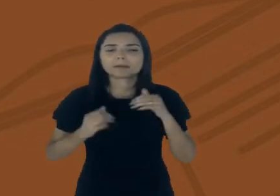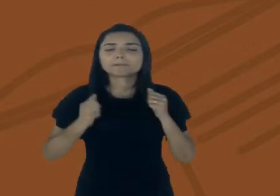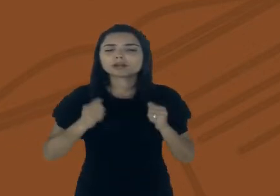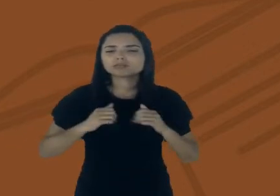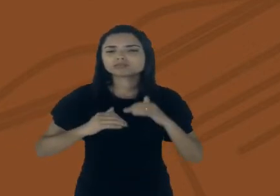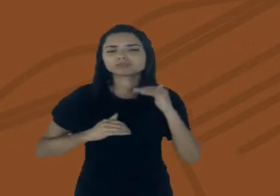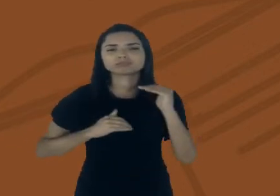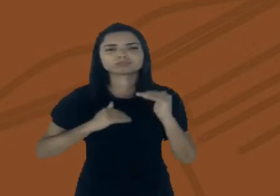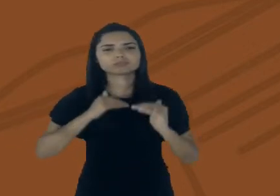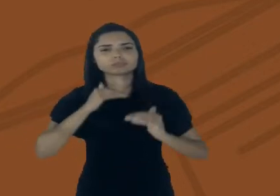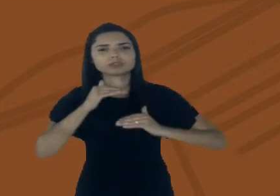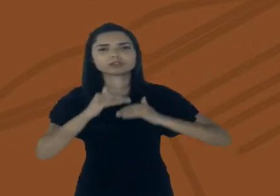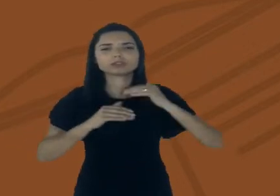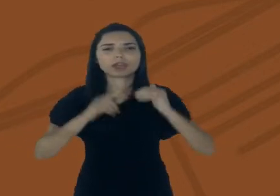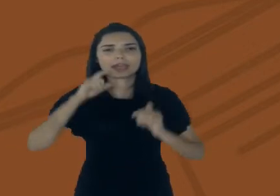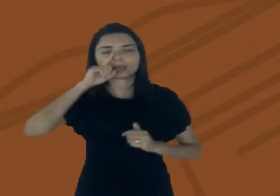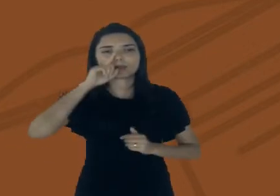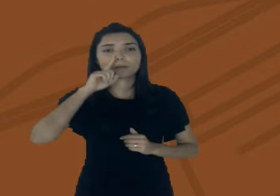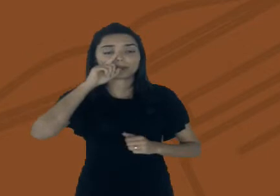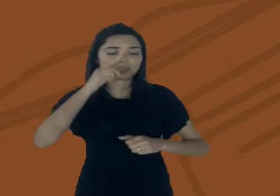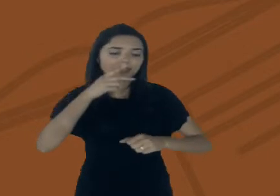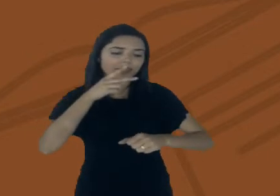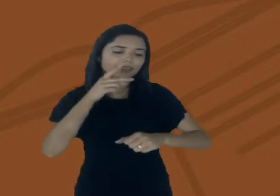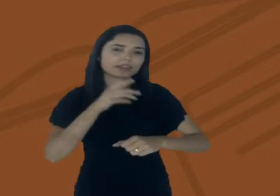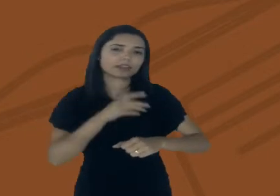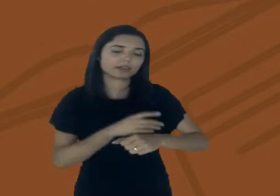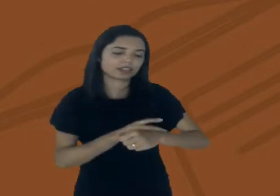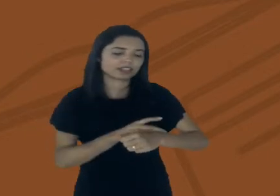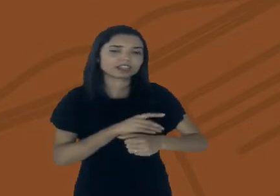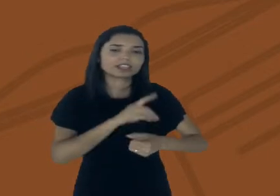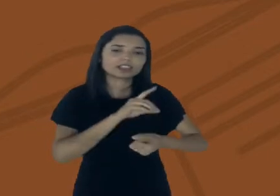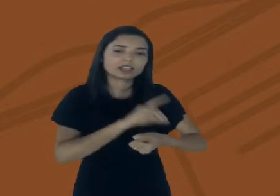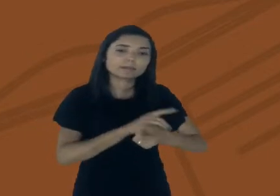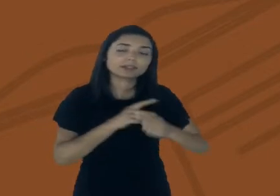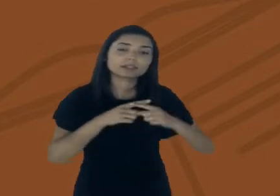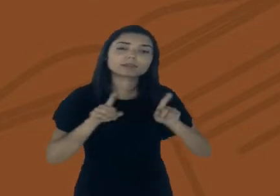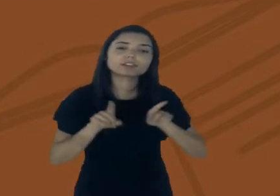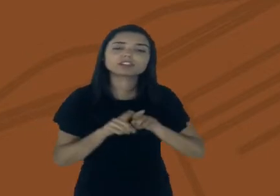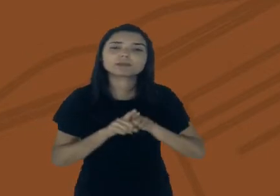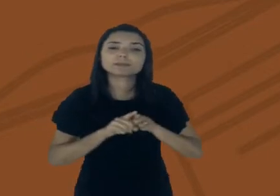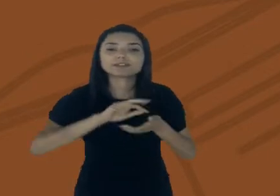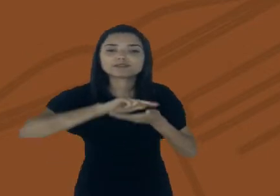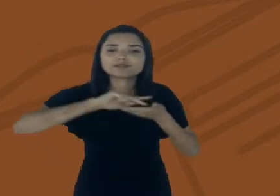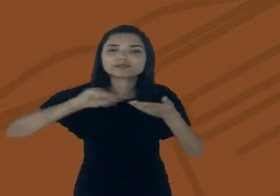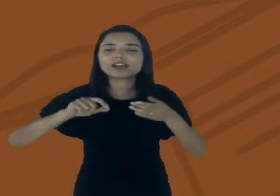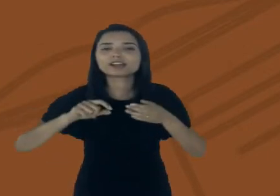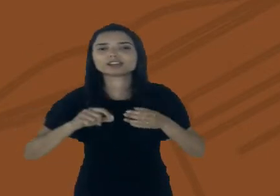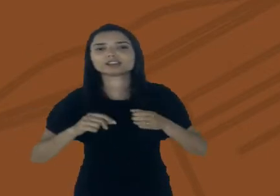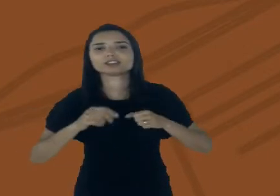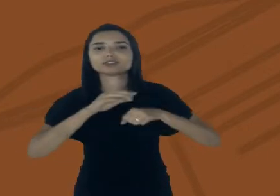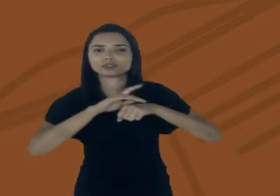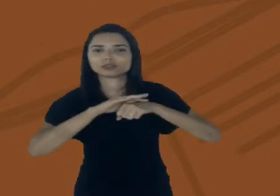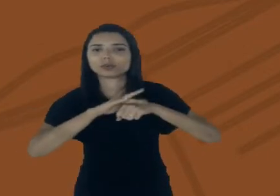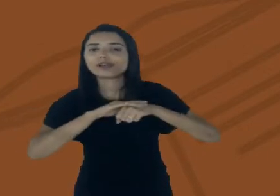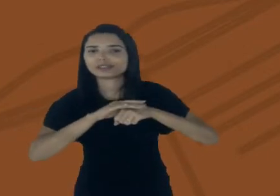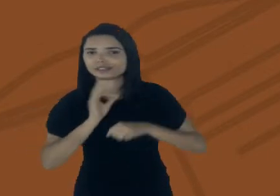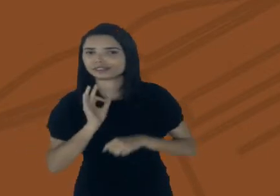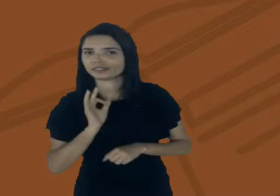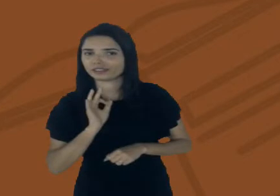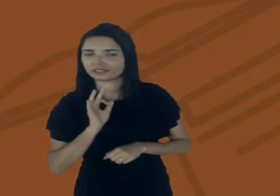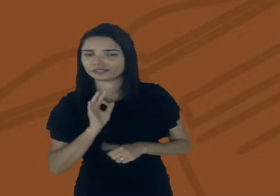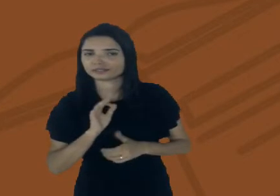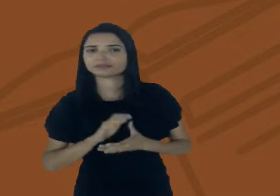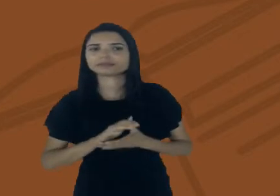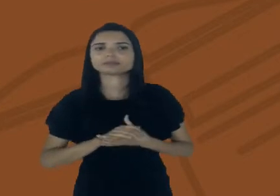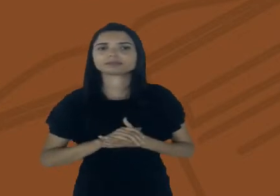desenvolvendo os riscos de diabetes, a gente também está abrindo espaço para outros tipos de doenças, né? De outras patologias clínicas aí que a